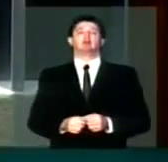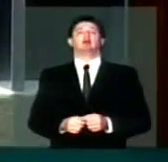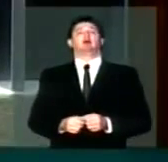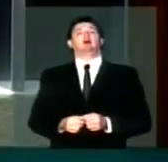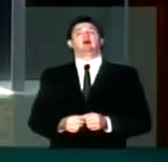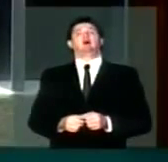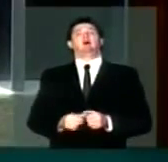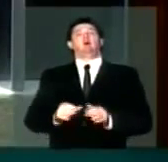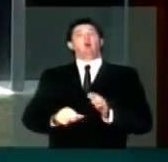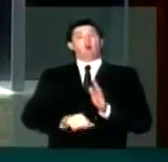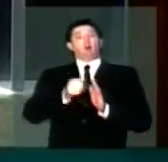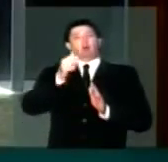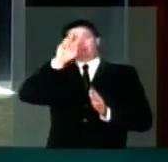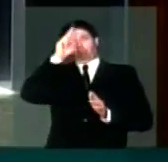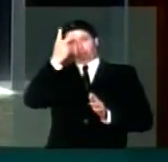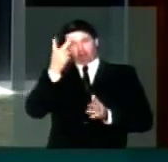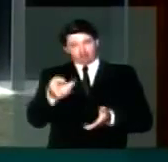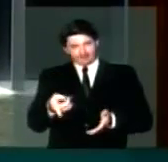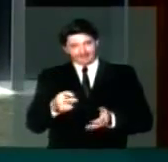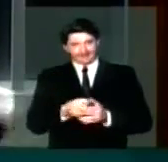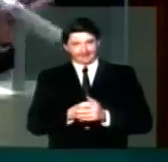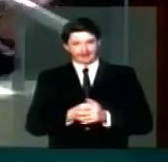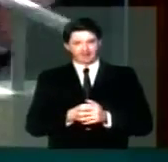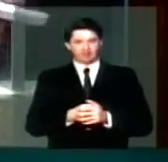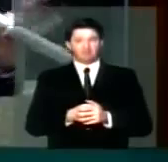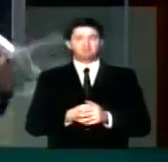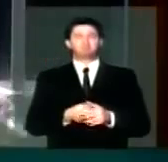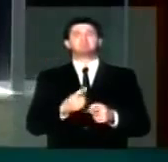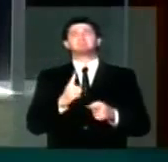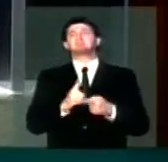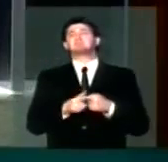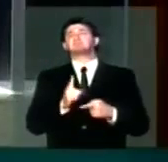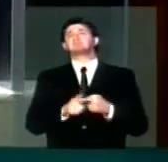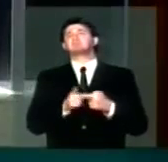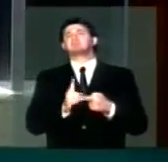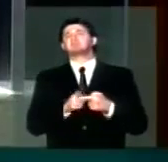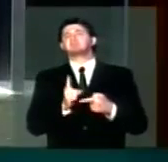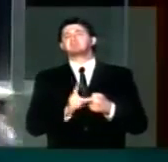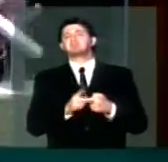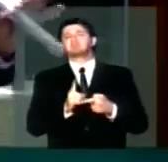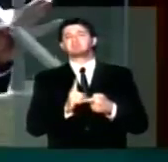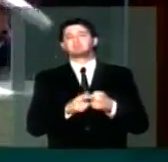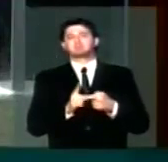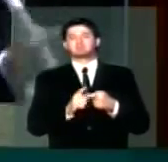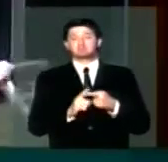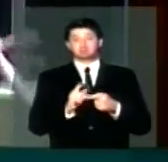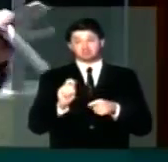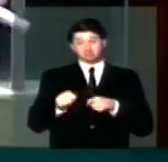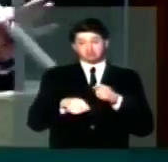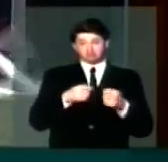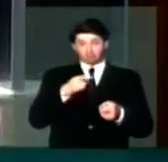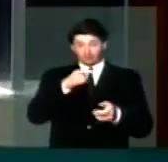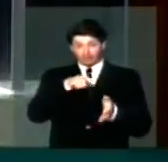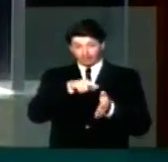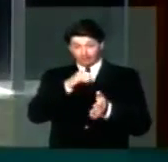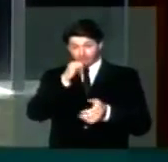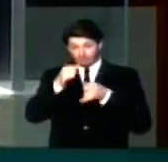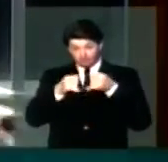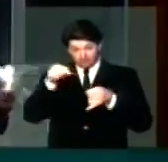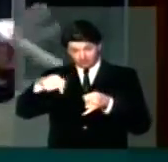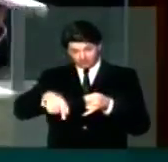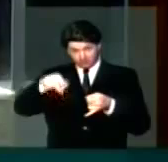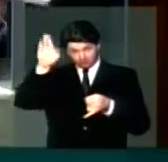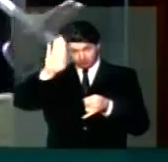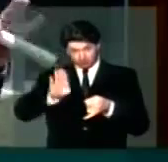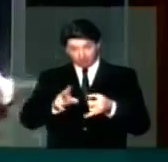primeiro equívoco. Por que razão aqueles que detêm estas informações no